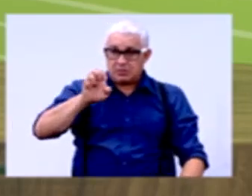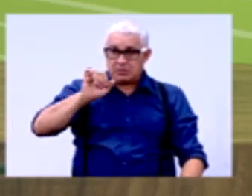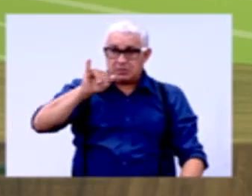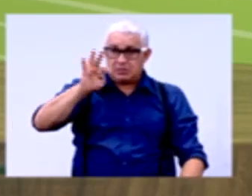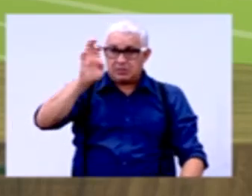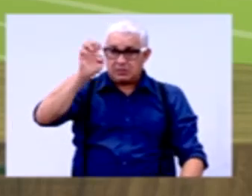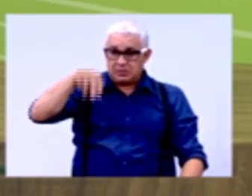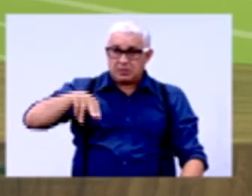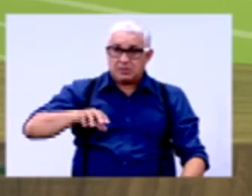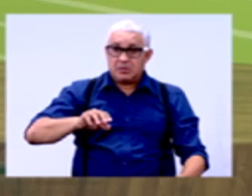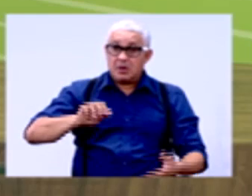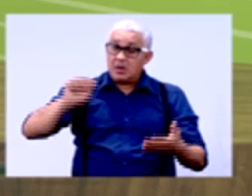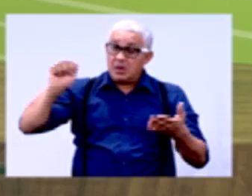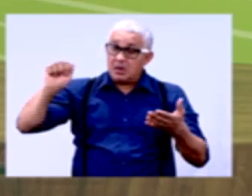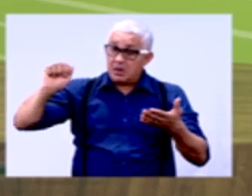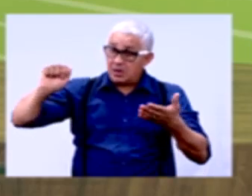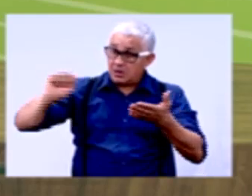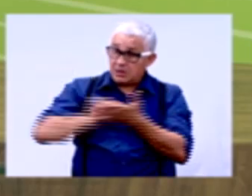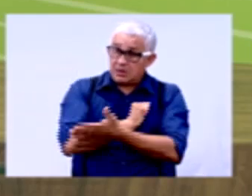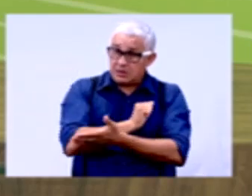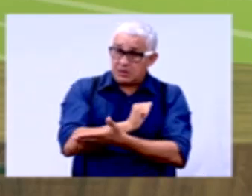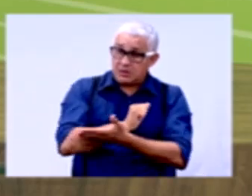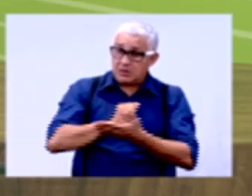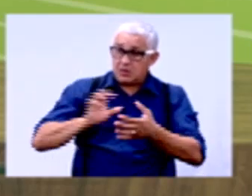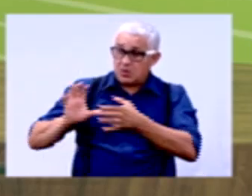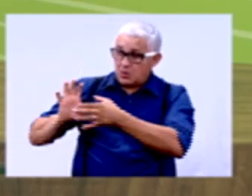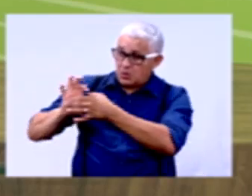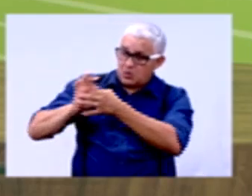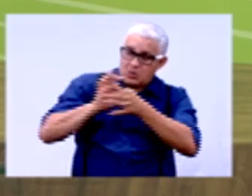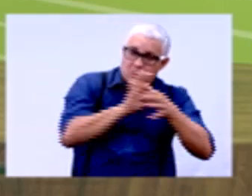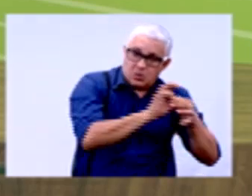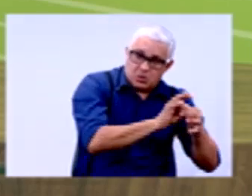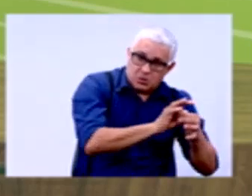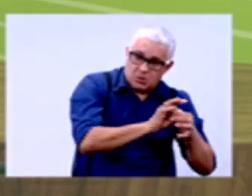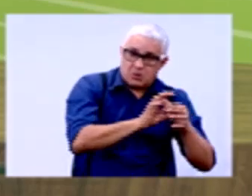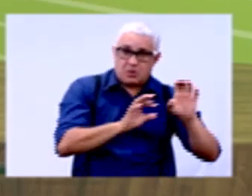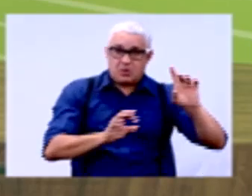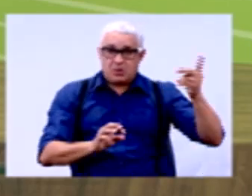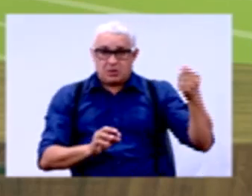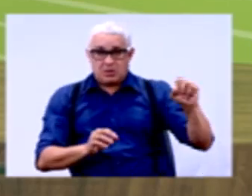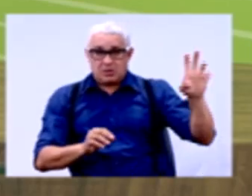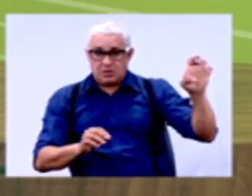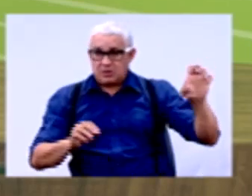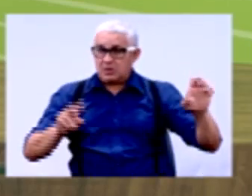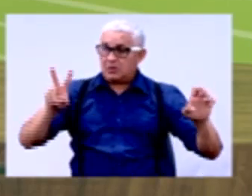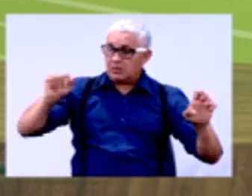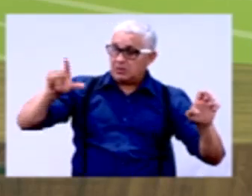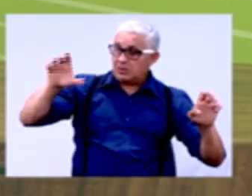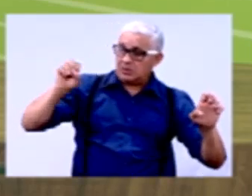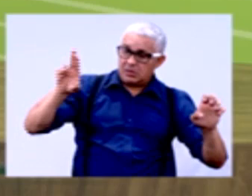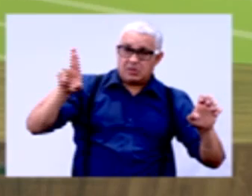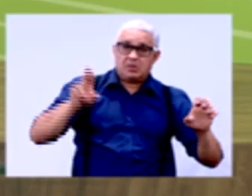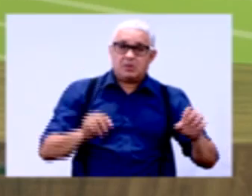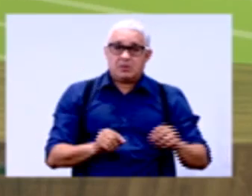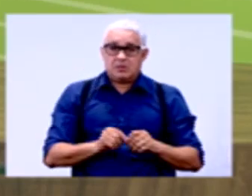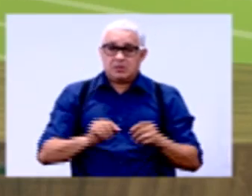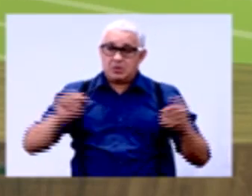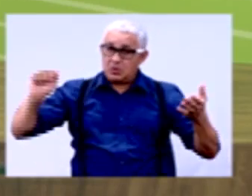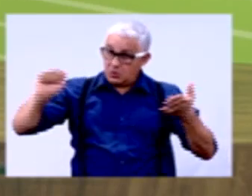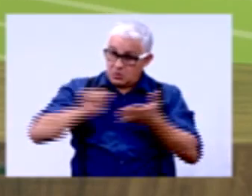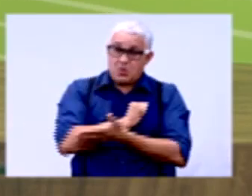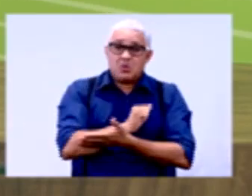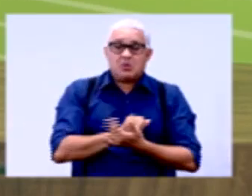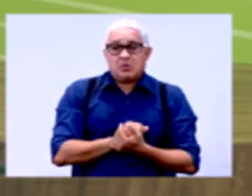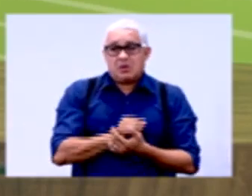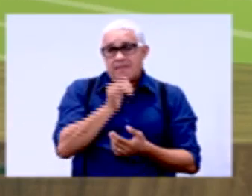aquele registro, tá? Aquele conjunto par, chave e valor. Então ele exclui isso daí.